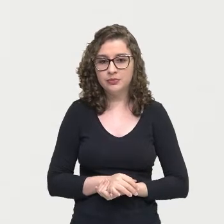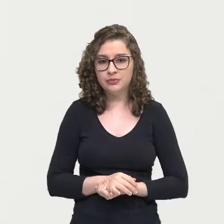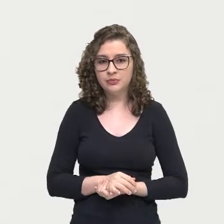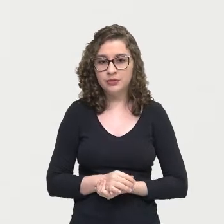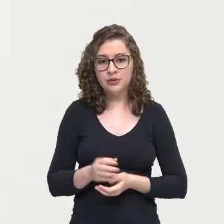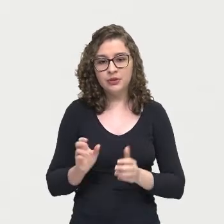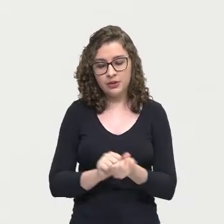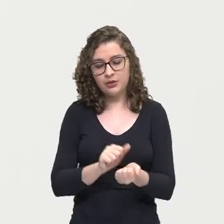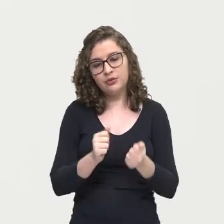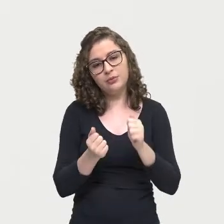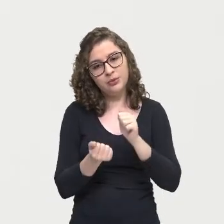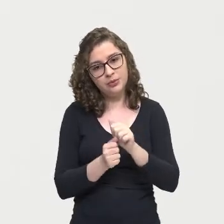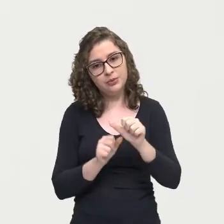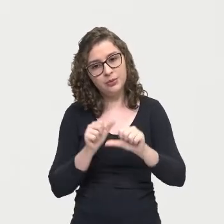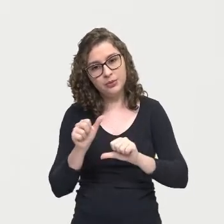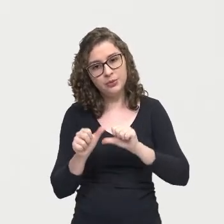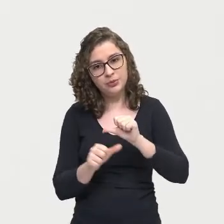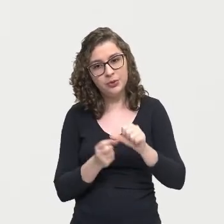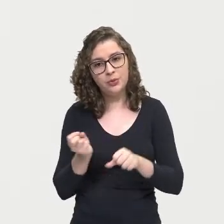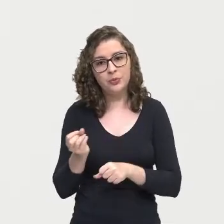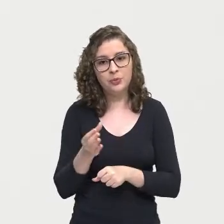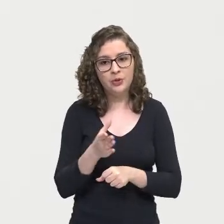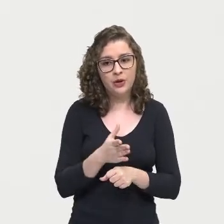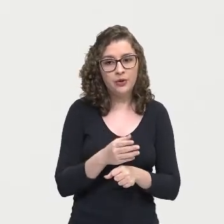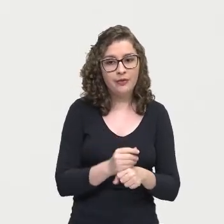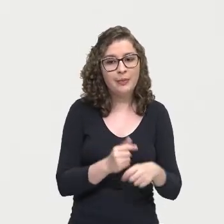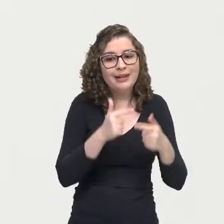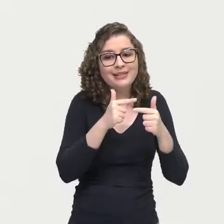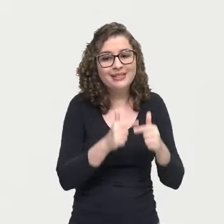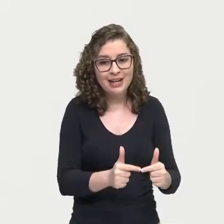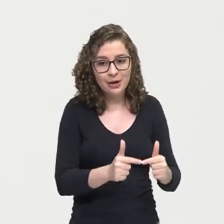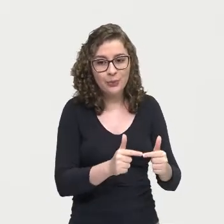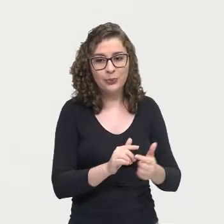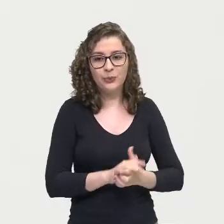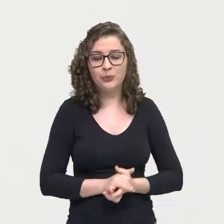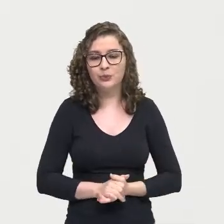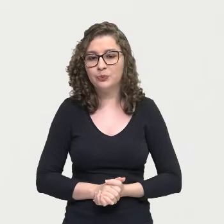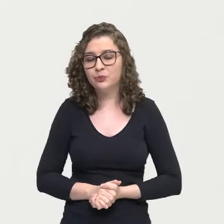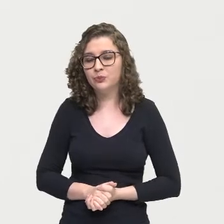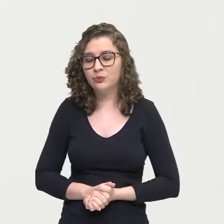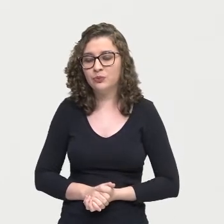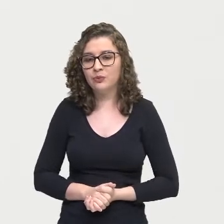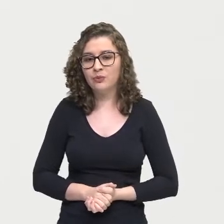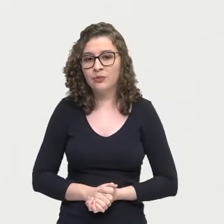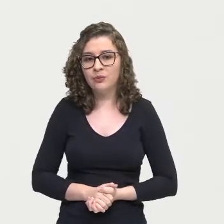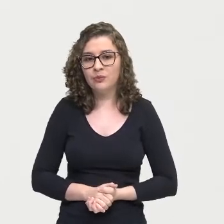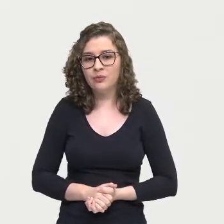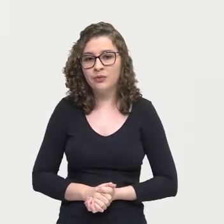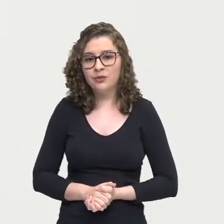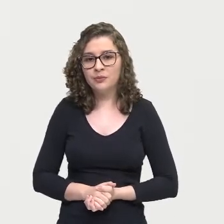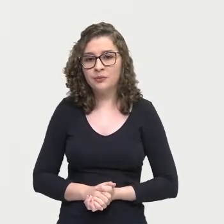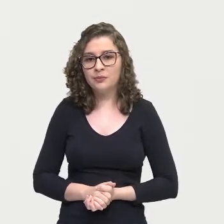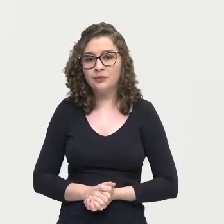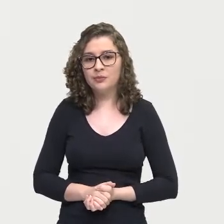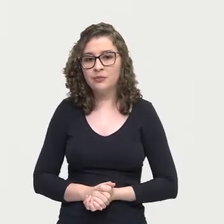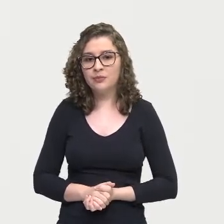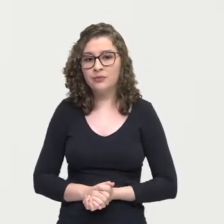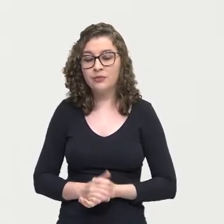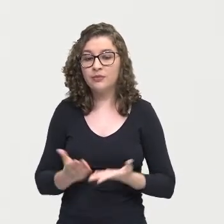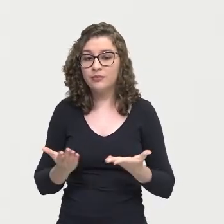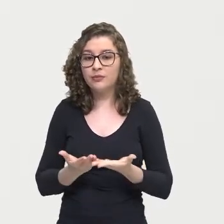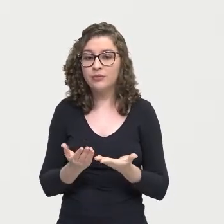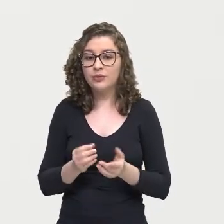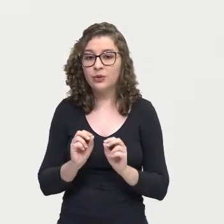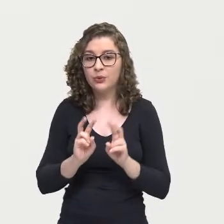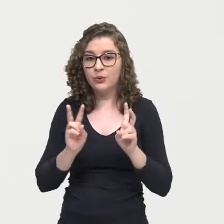catalíticos transformam em novas substâncias não tão poluentes assim, tá bom? Para finalizar, vou falar aqui